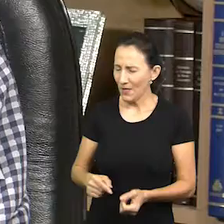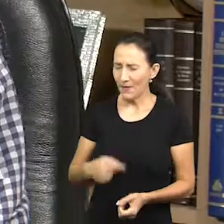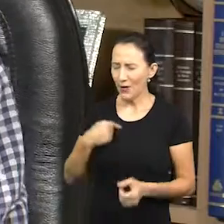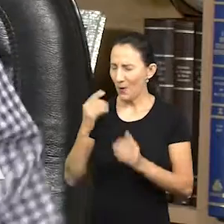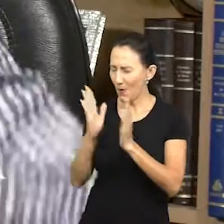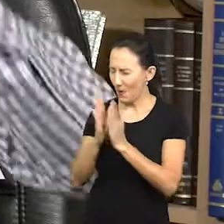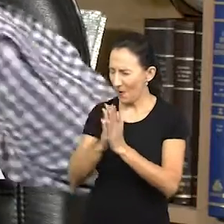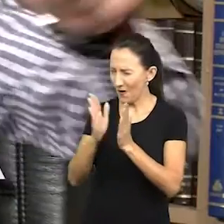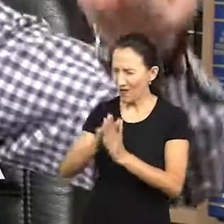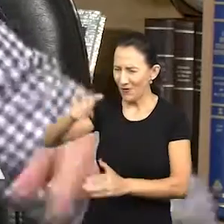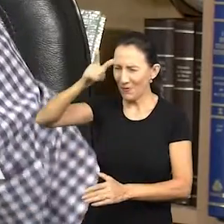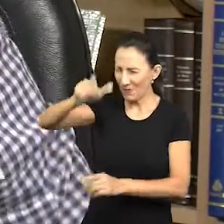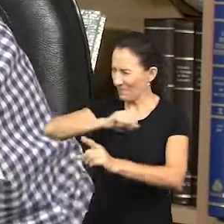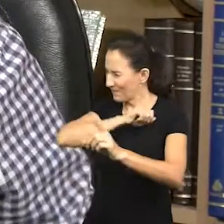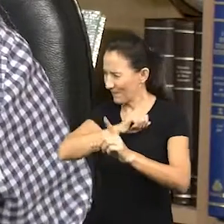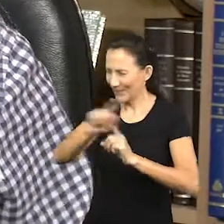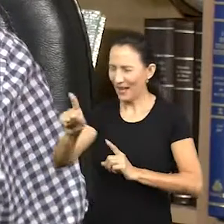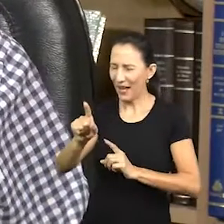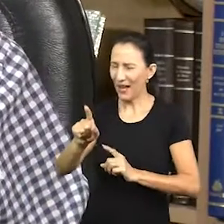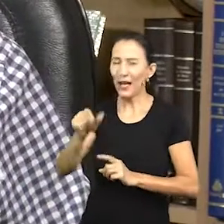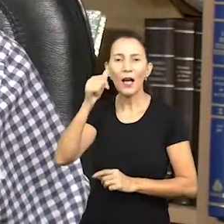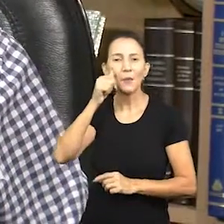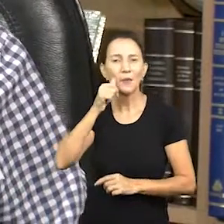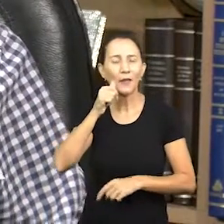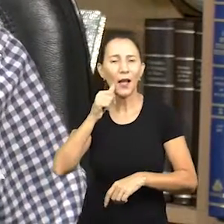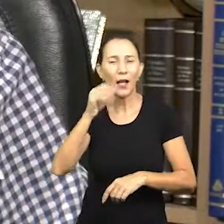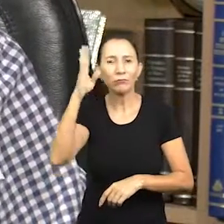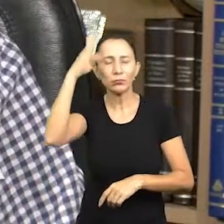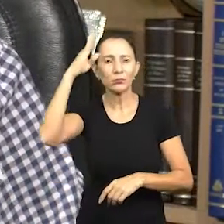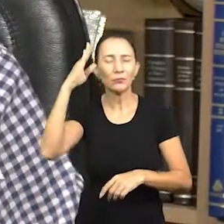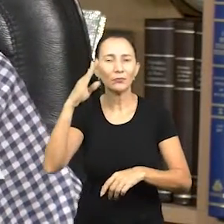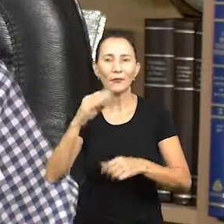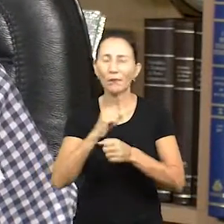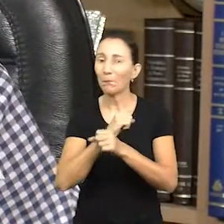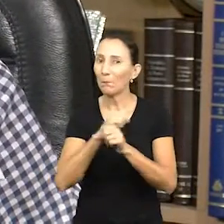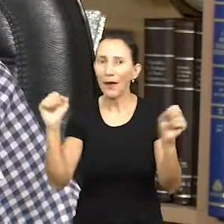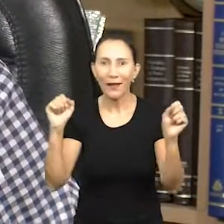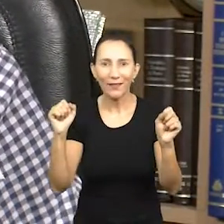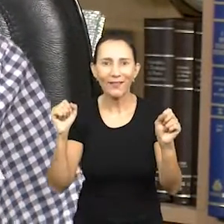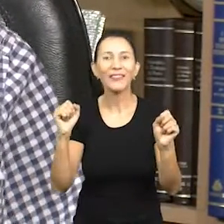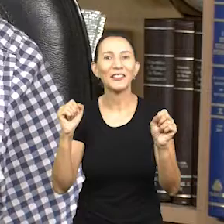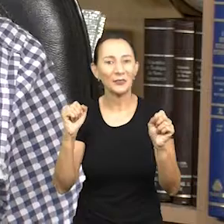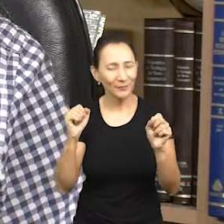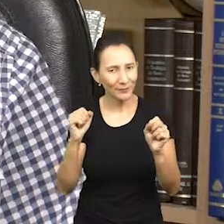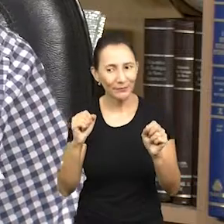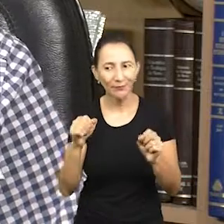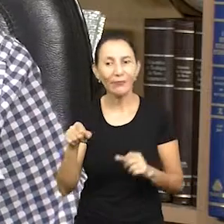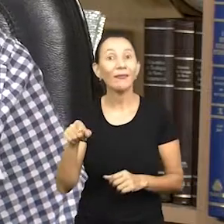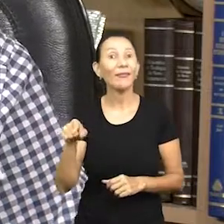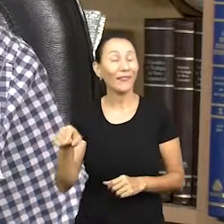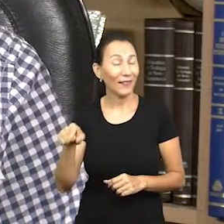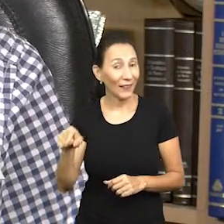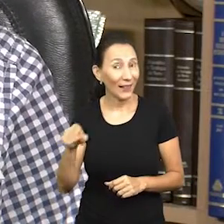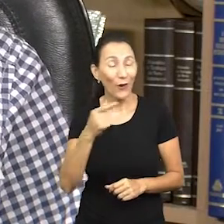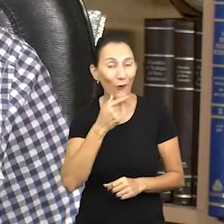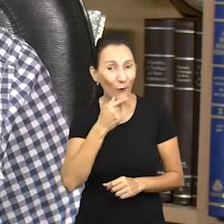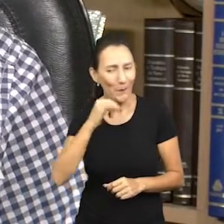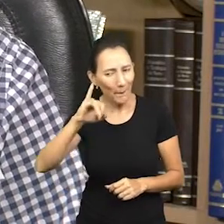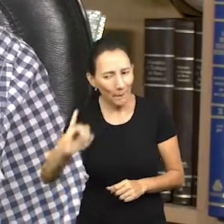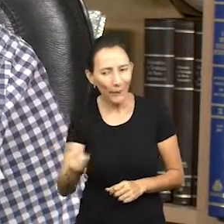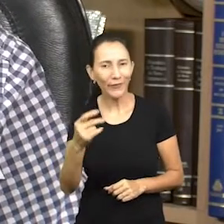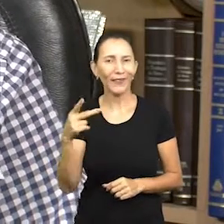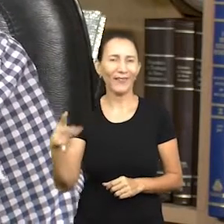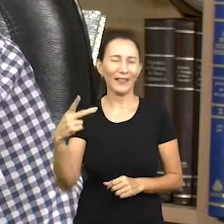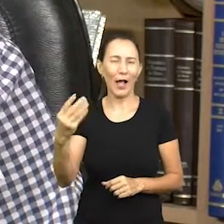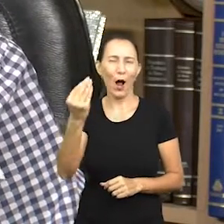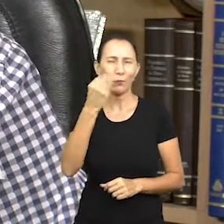com aquele demônio, saia dessa jovem. E aí olha o resultado, ela dava grande lucro aos seus senhores,